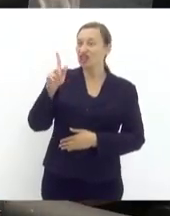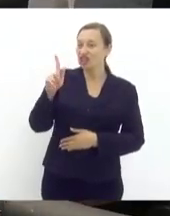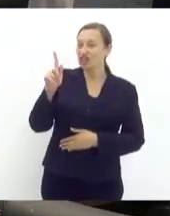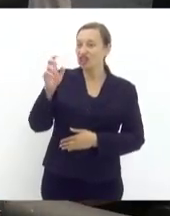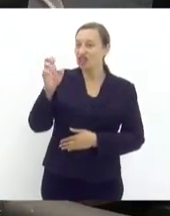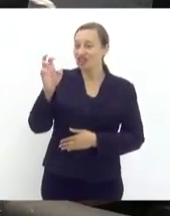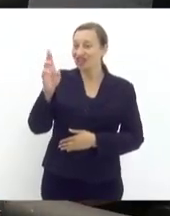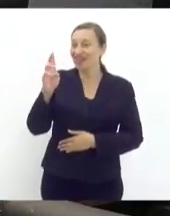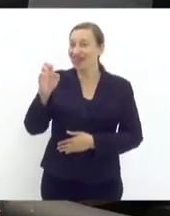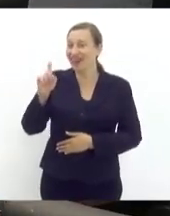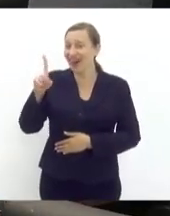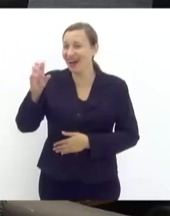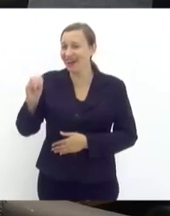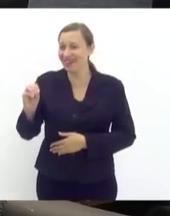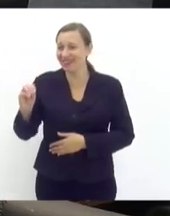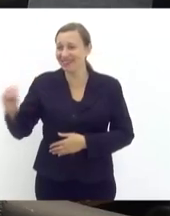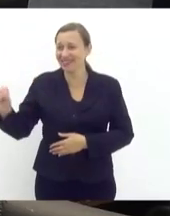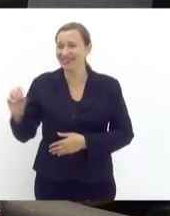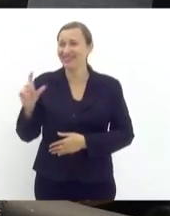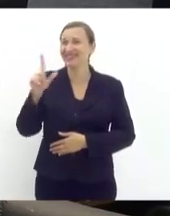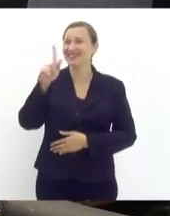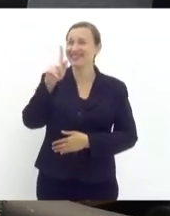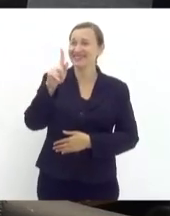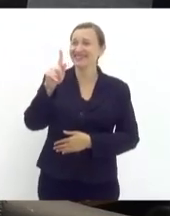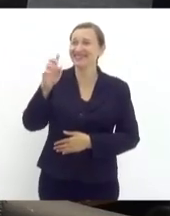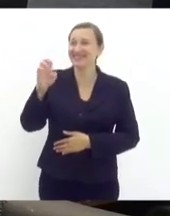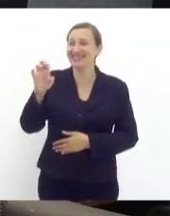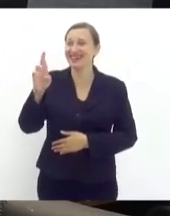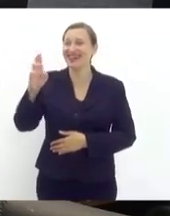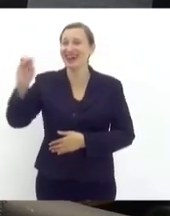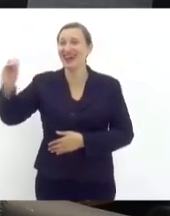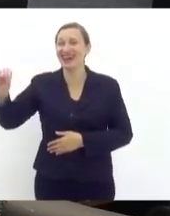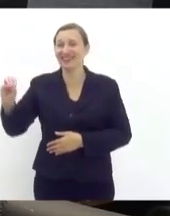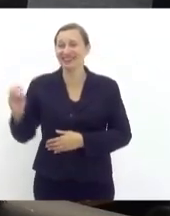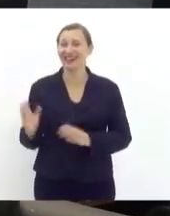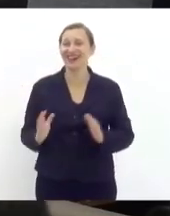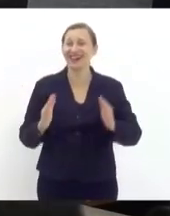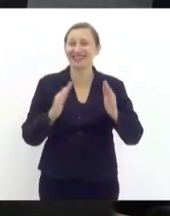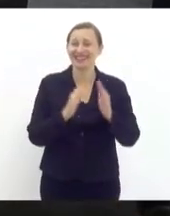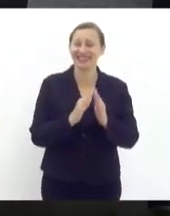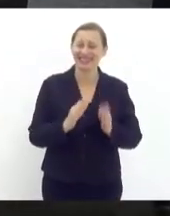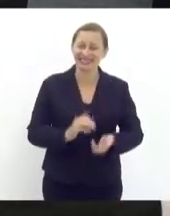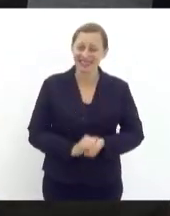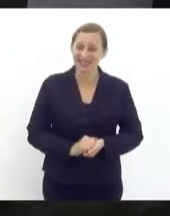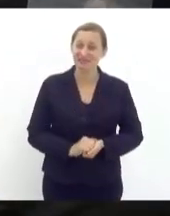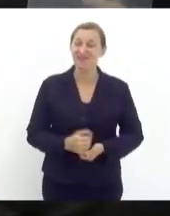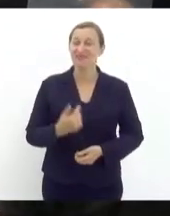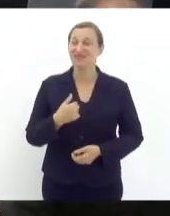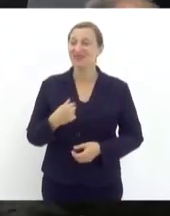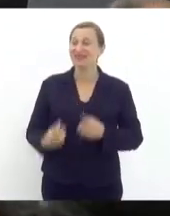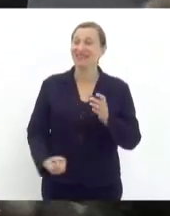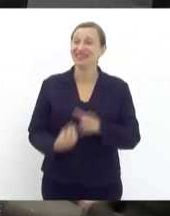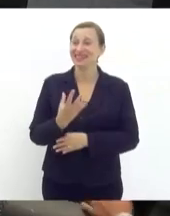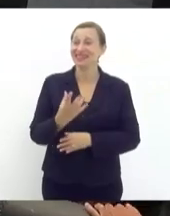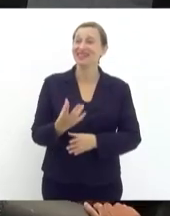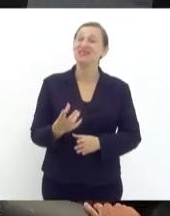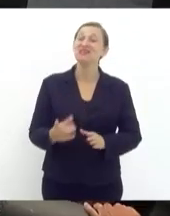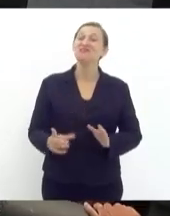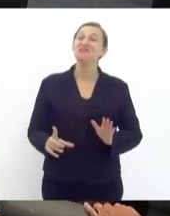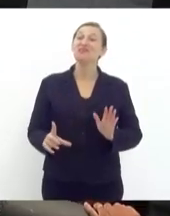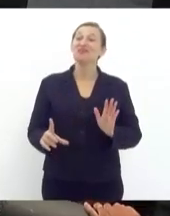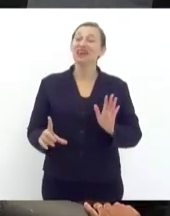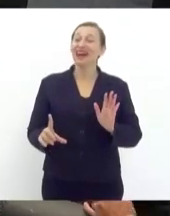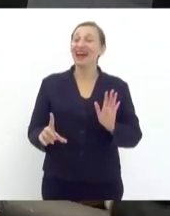Geraldo trazendo castrinho aqui a esta casa eu sou o autor que